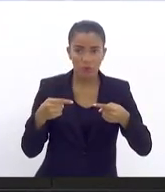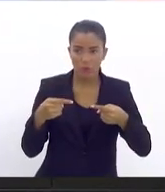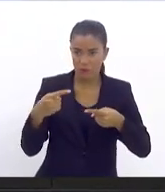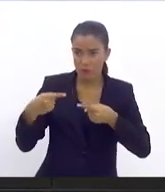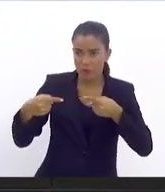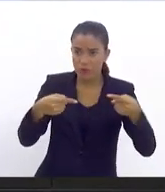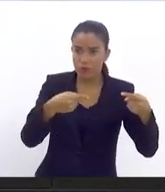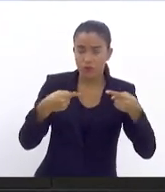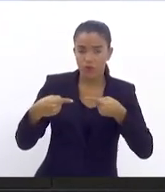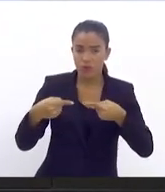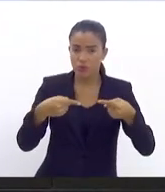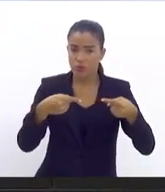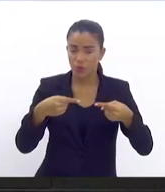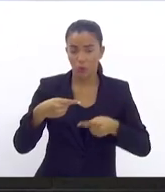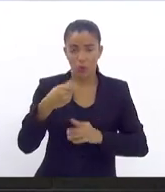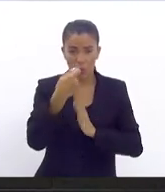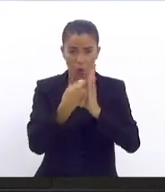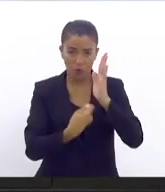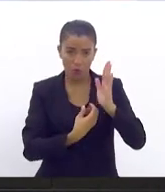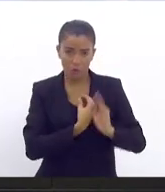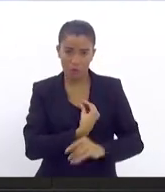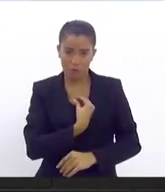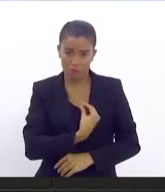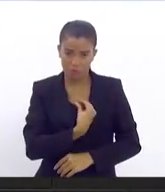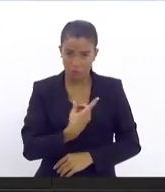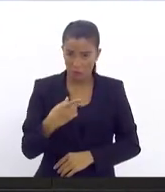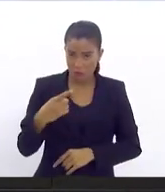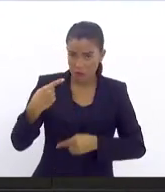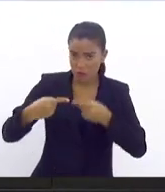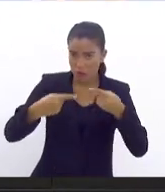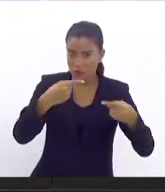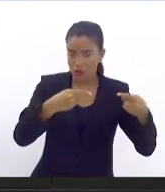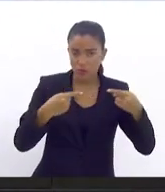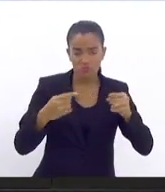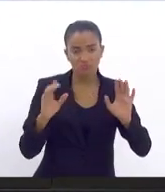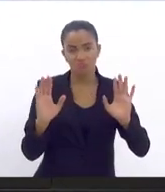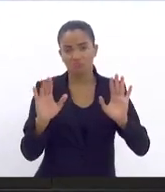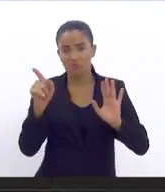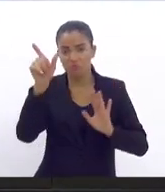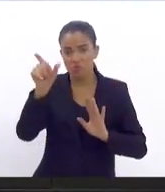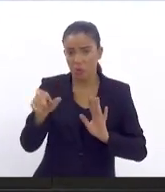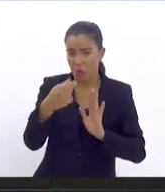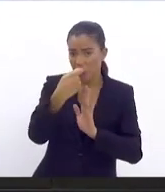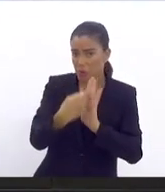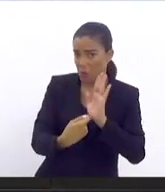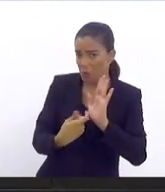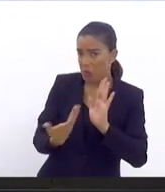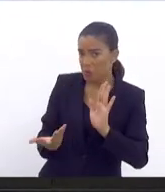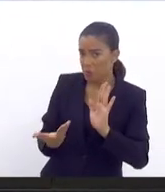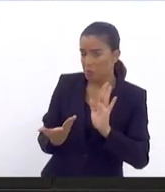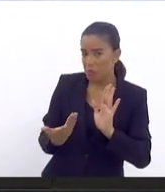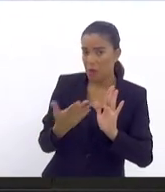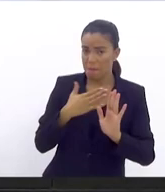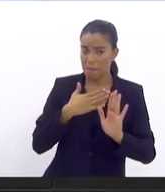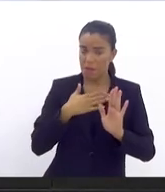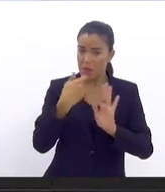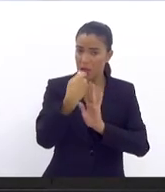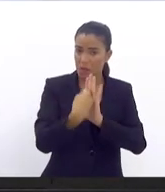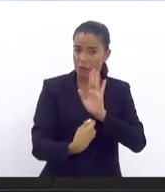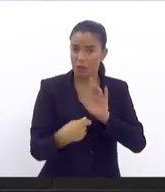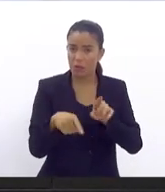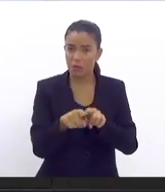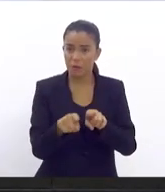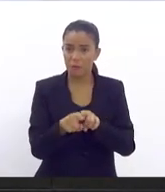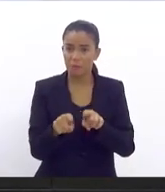matéria? O autor está presente. Vai discutir a matéria, deputado Serafini? Projeto de vossa autoria, de minha relatoria, que é